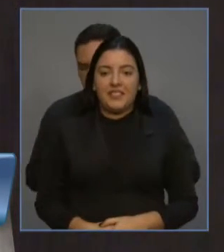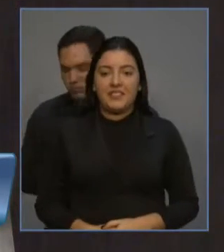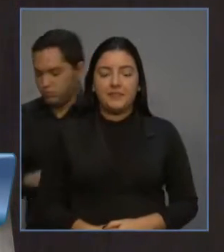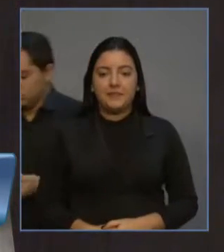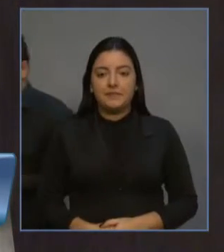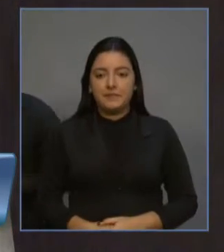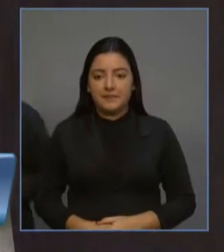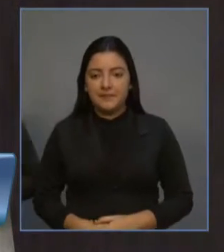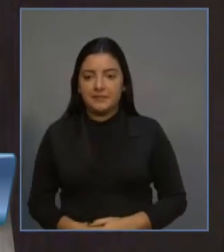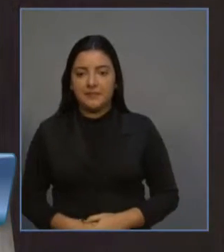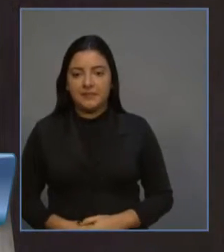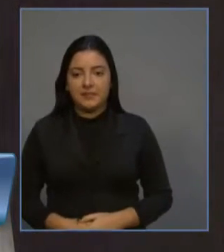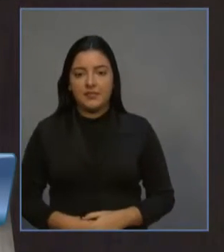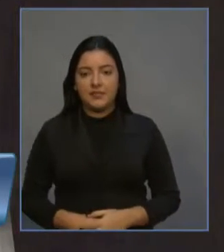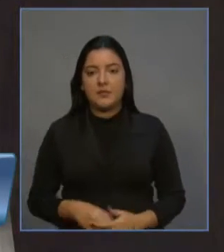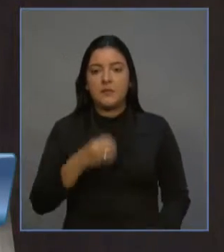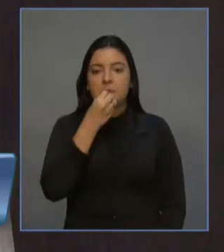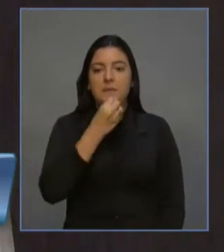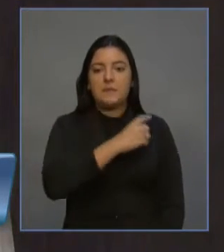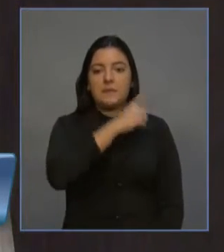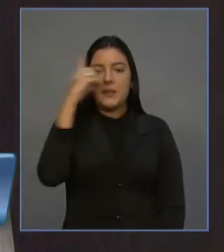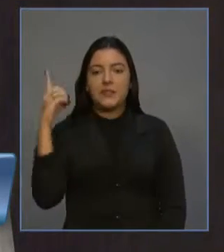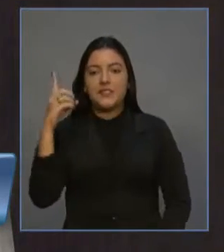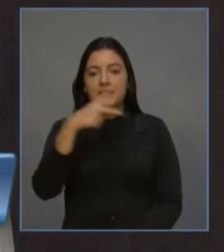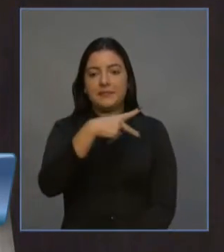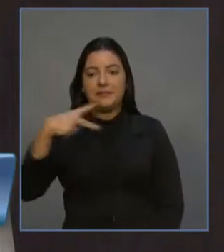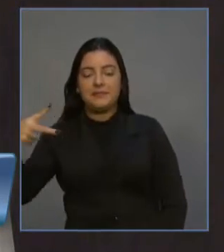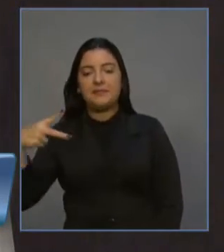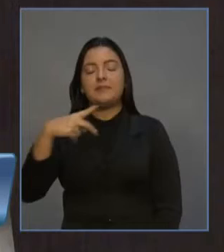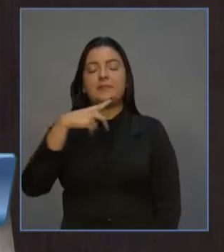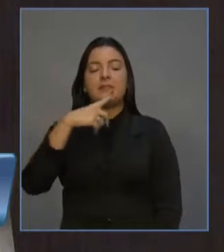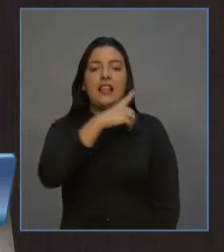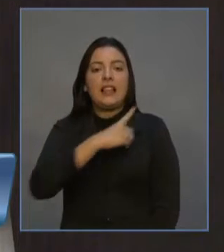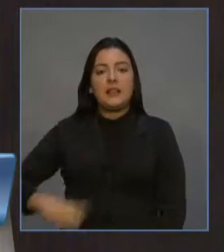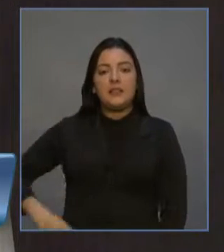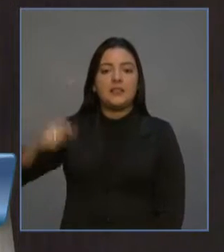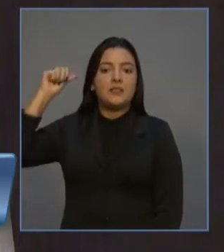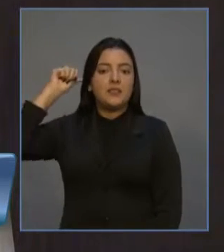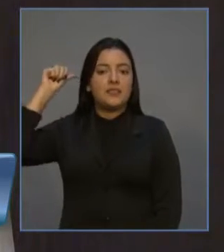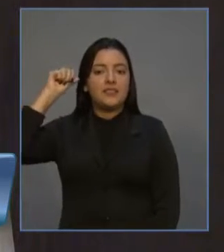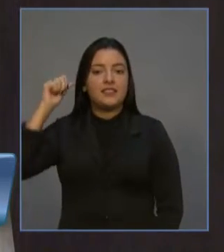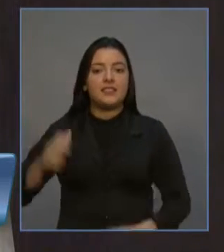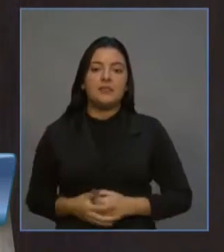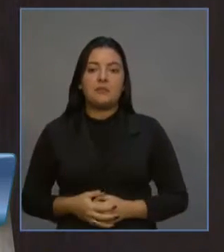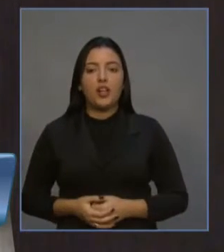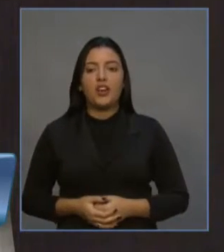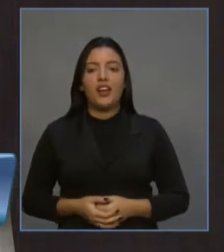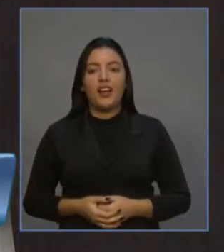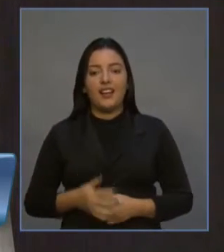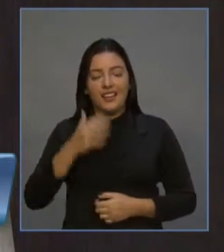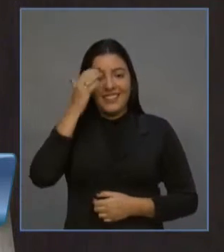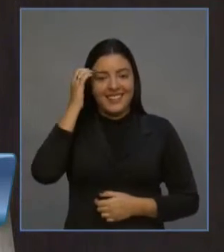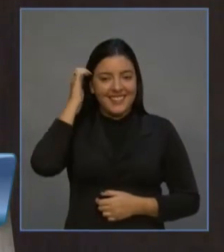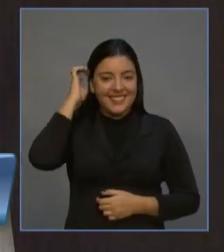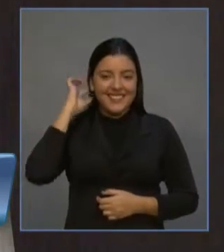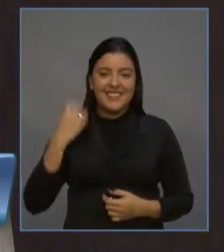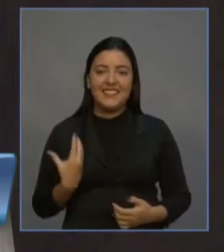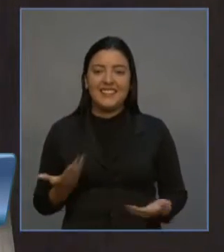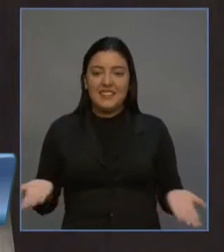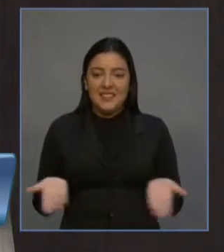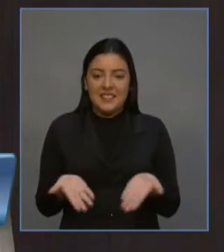Silvana. Meu cordial bom dia, senhor presidente, deputado Aldir Mota, aos deputados e deputadas aqui